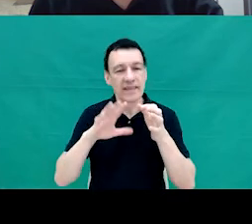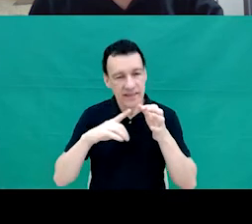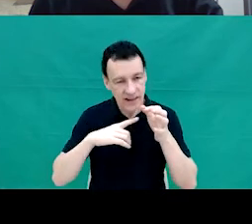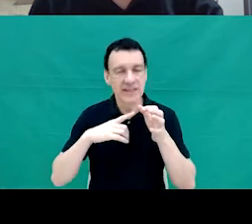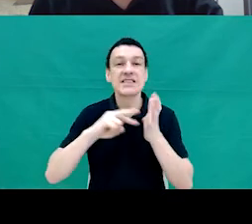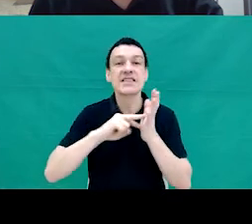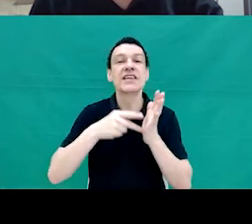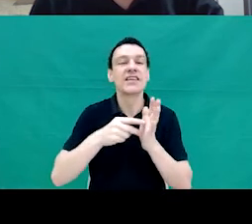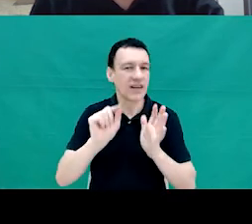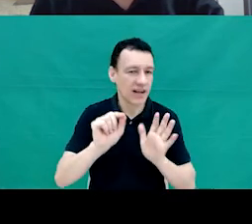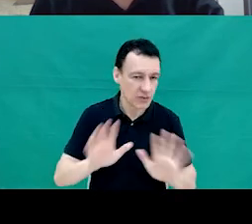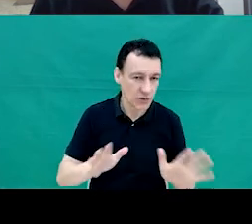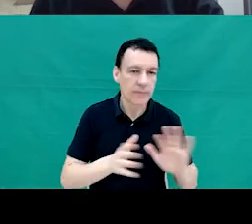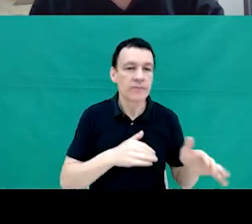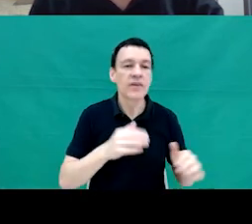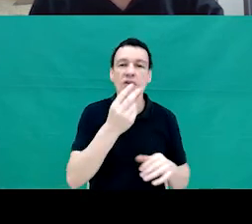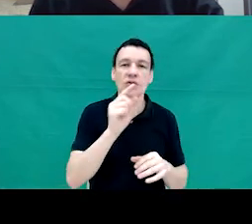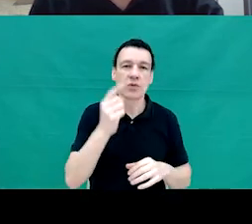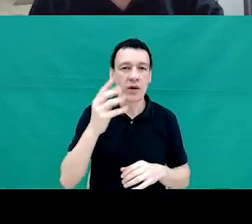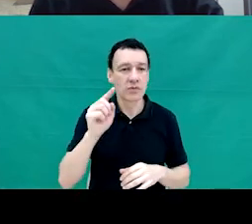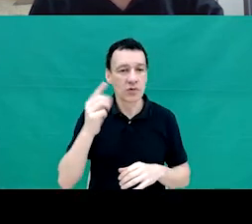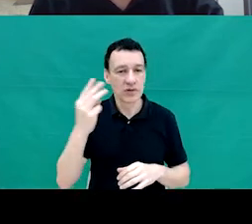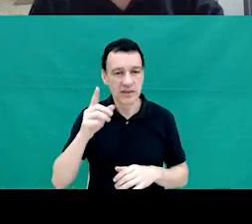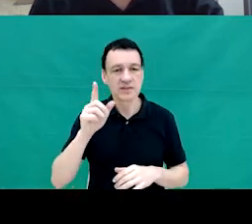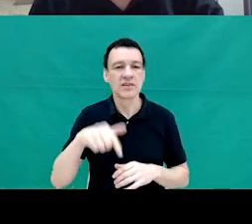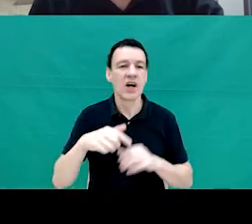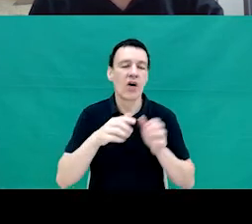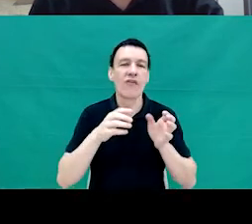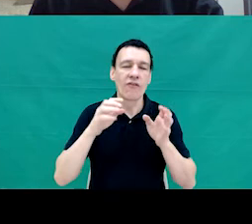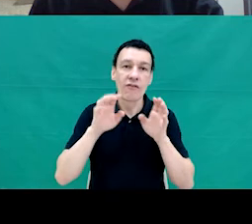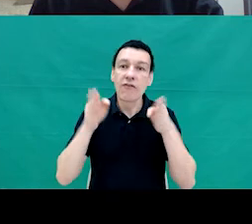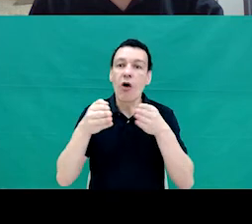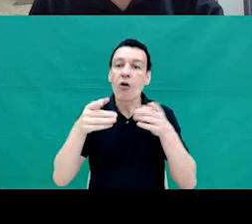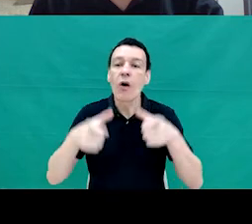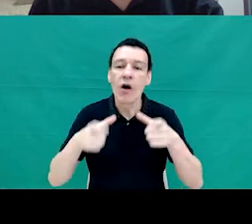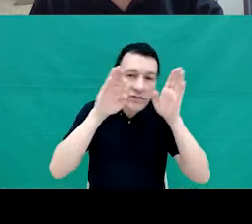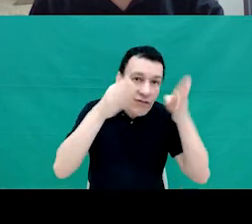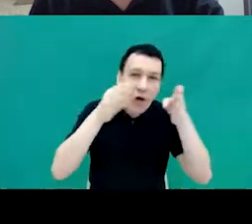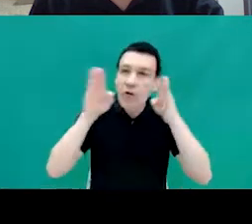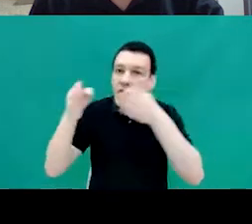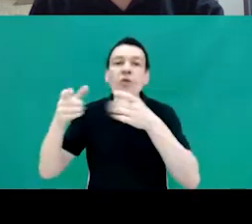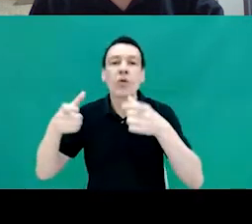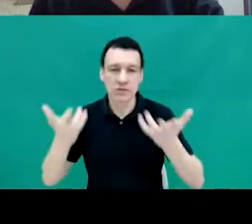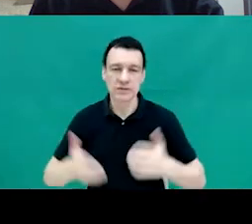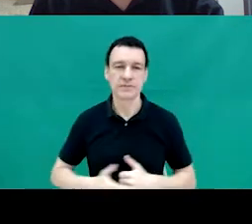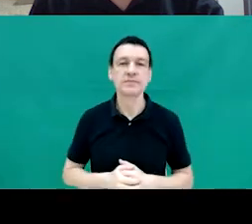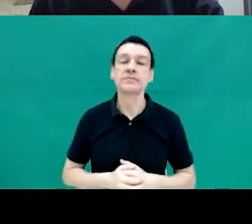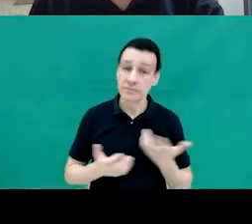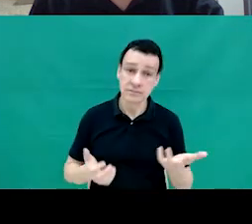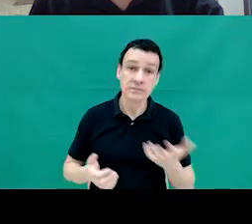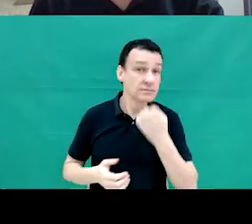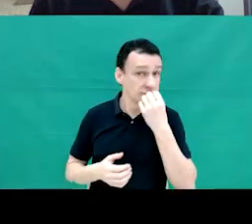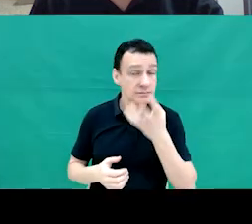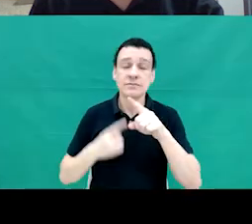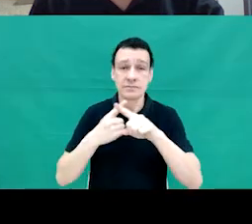poluída, ela atrapalha a usabilidade, ela prejudica bastante a experiência do seu usuário, e ela traz ali como